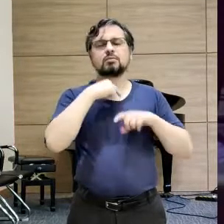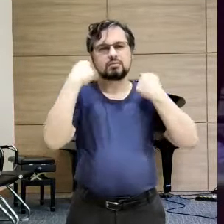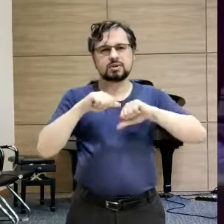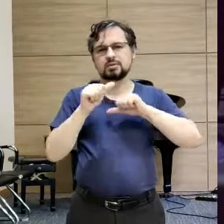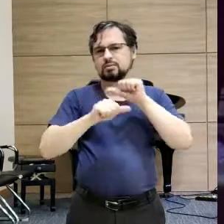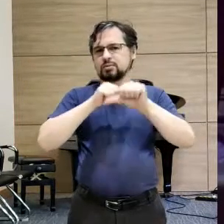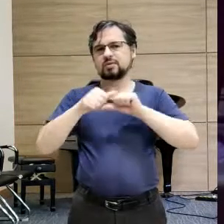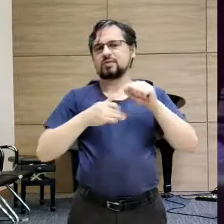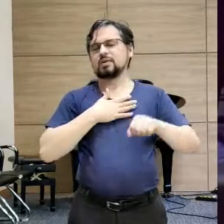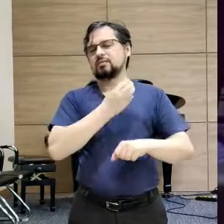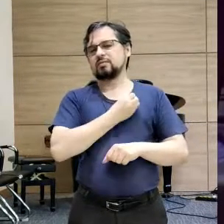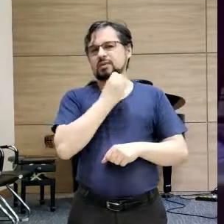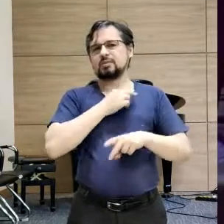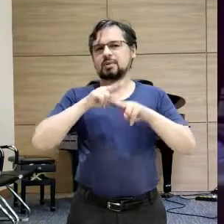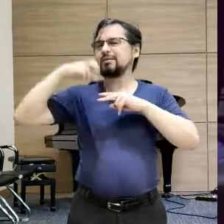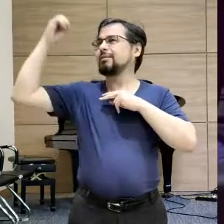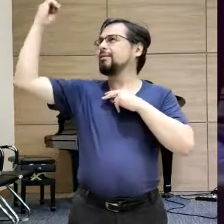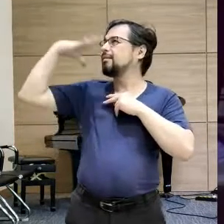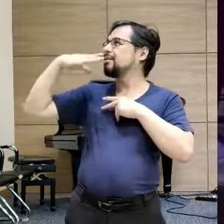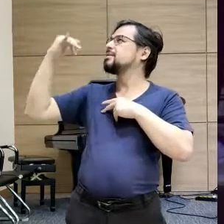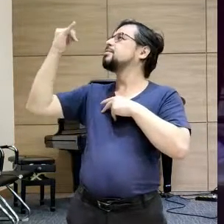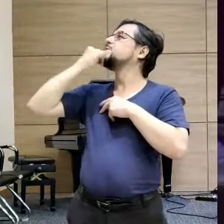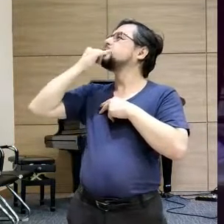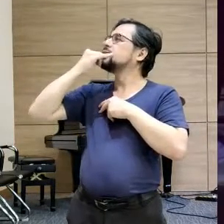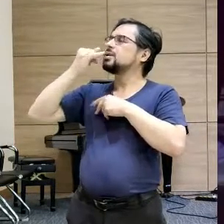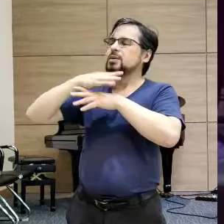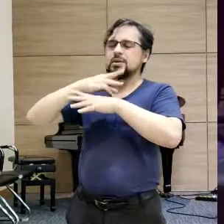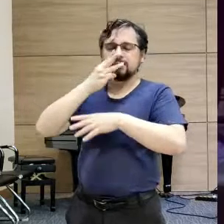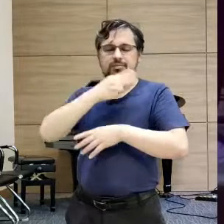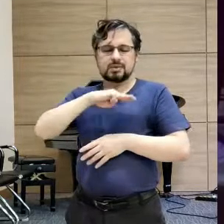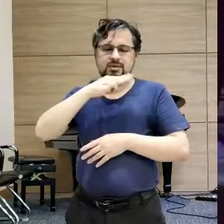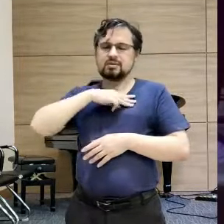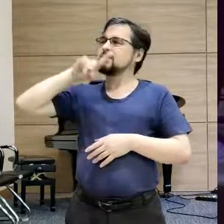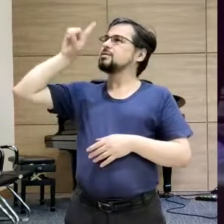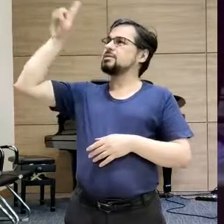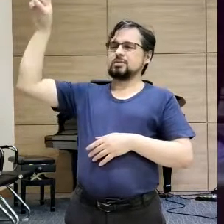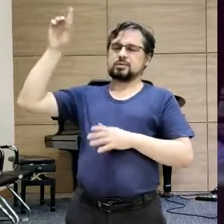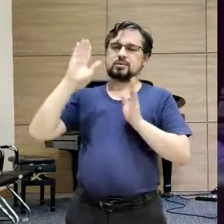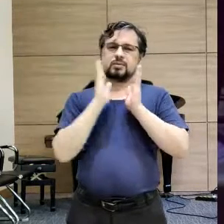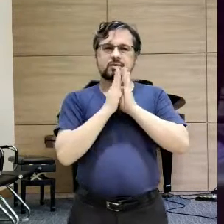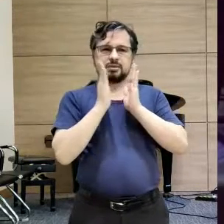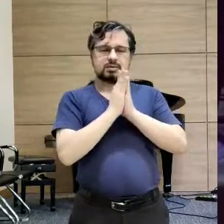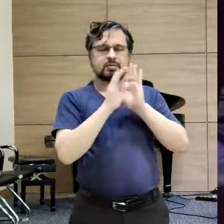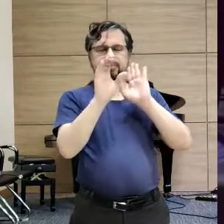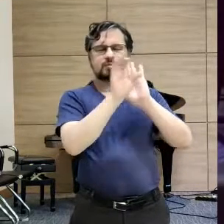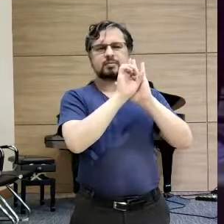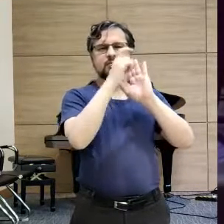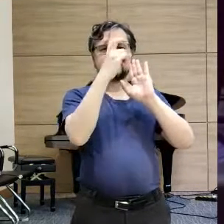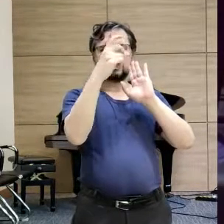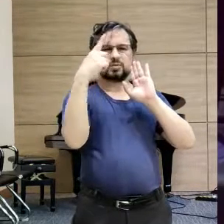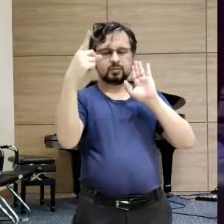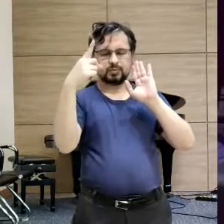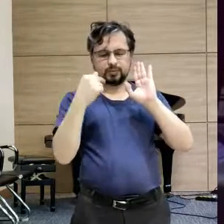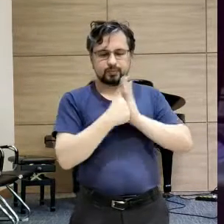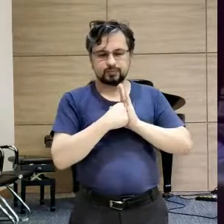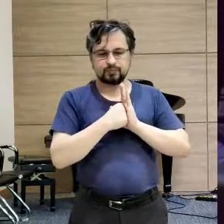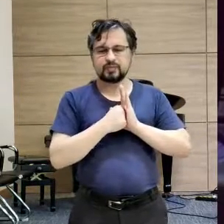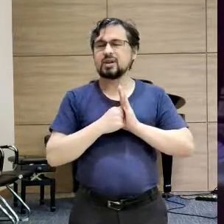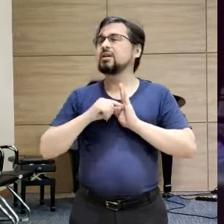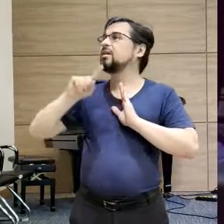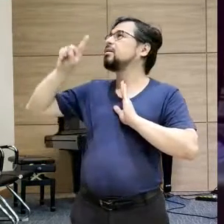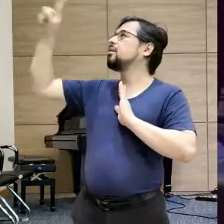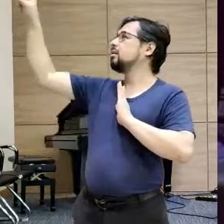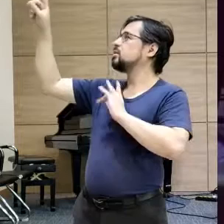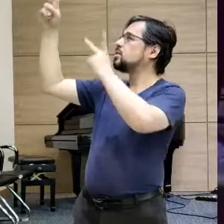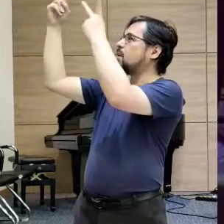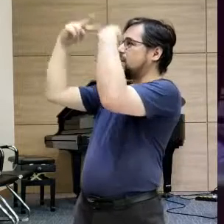pela graça, pelo perdão, pela misericórdia de Deus. Olha só, ó Deus, compadece-te de mim.